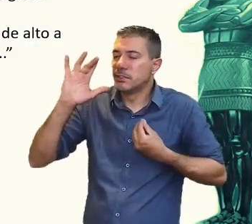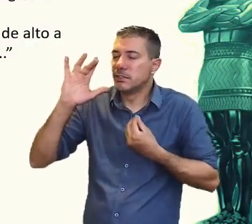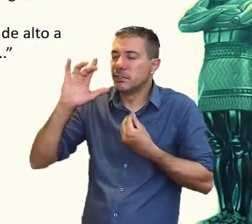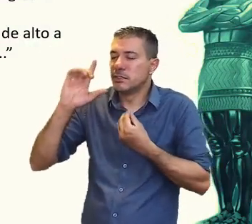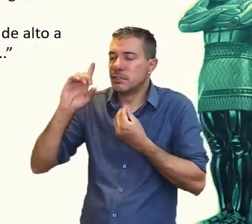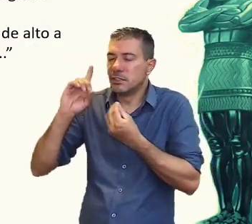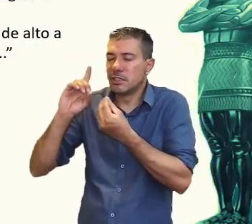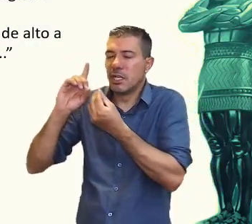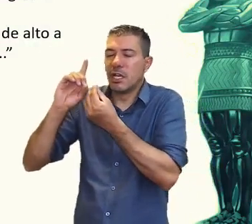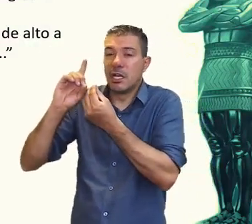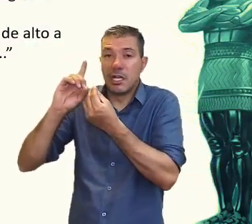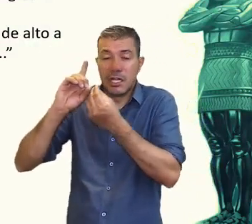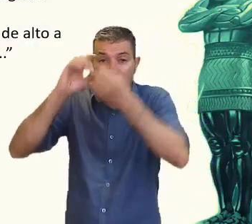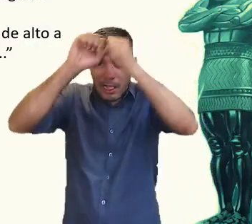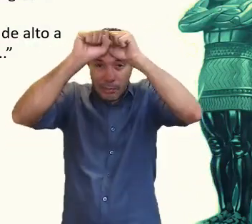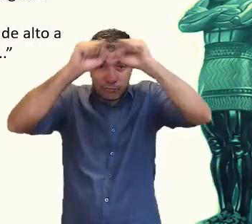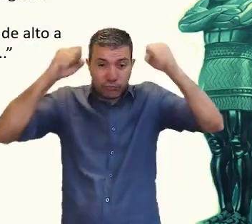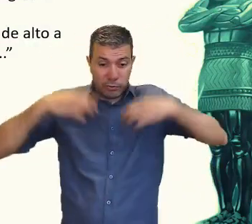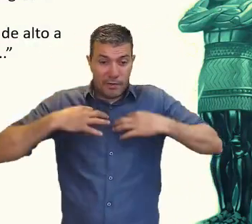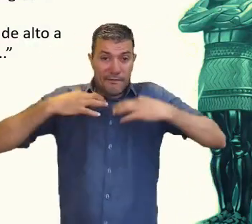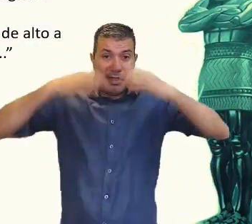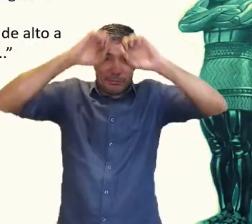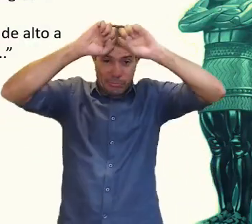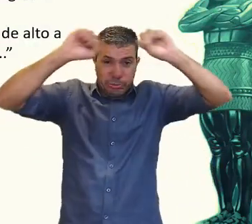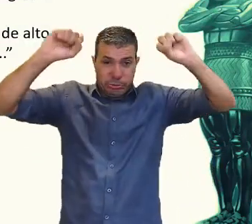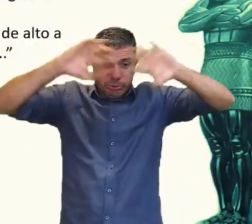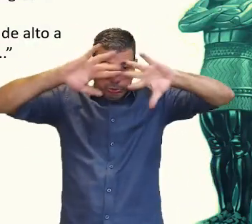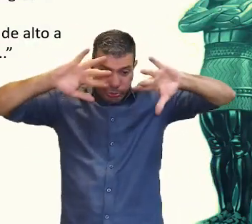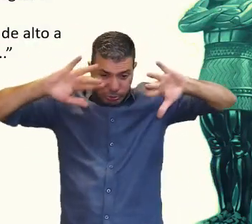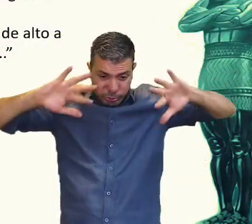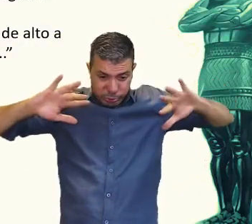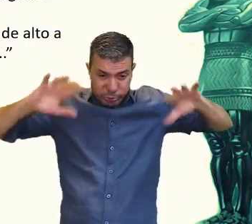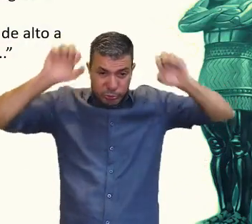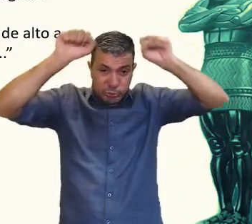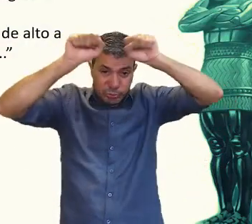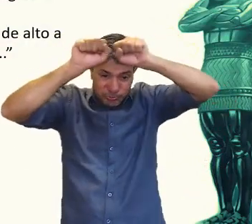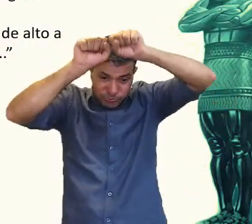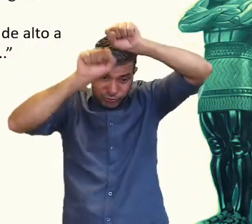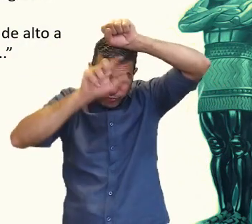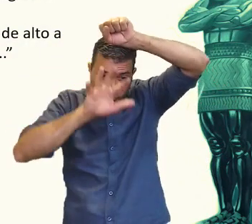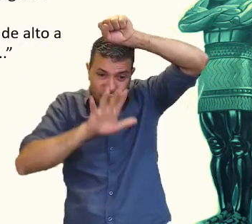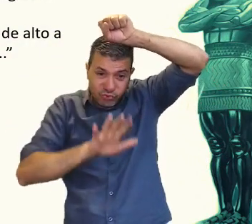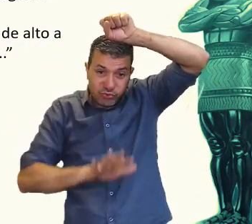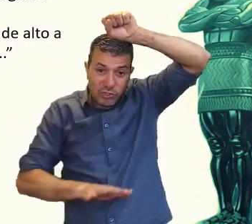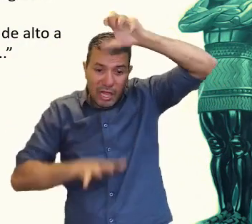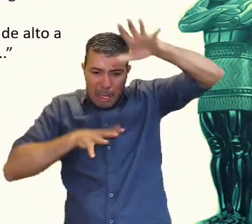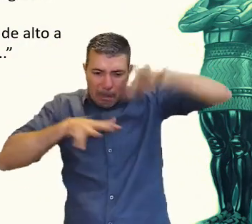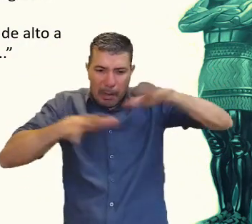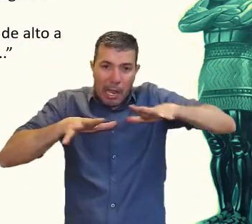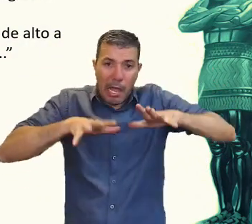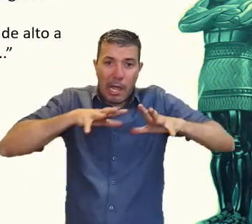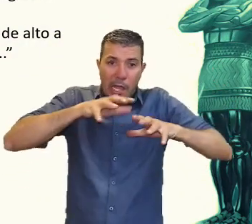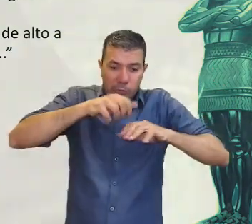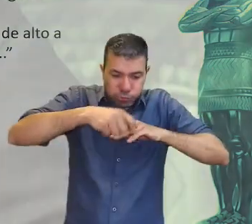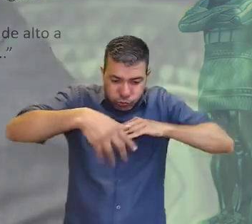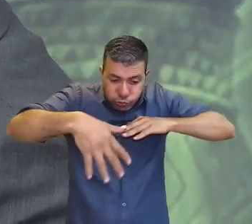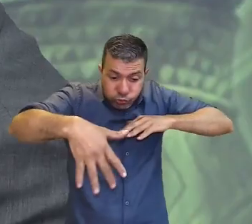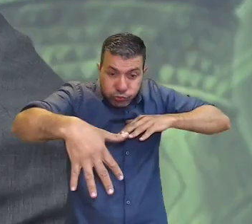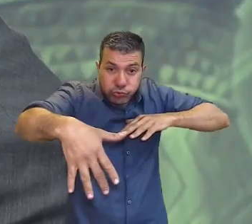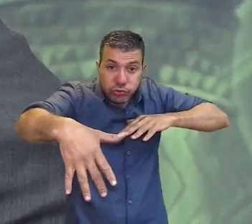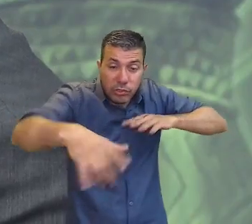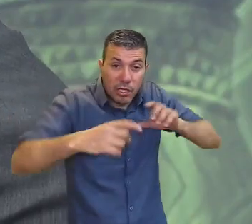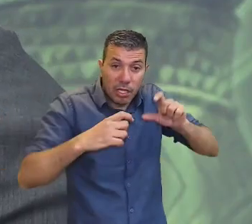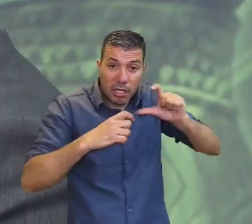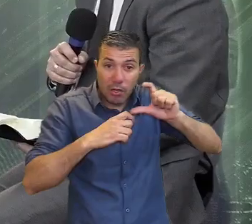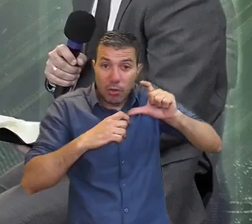Eis que o véu do santuário se rasgou em duas partes, de alto a baixo, tremeu a terra, fenderam-se as rochas.